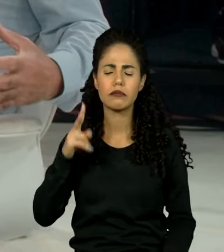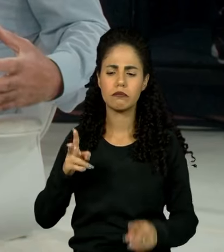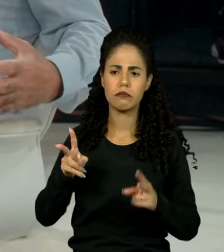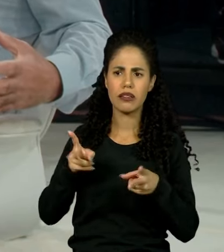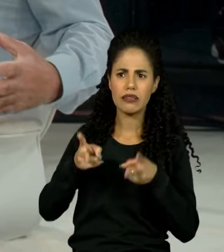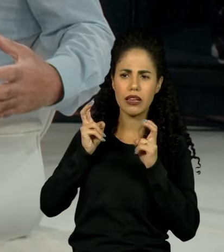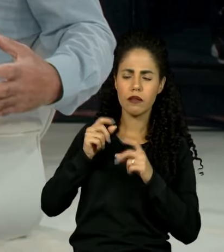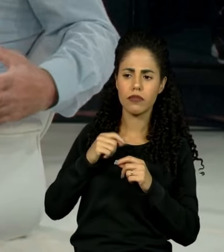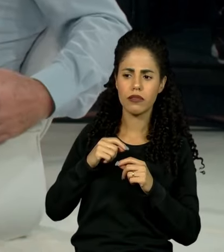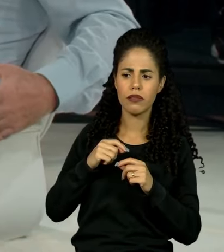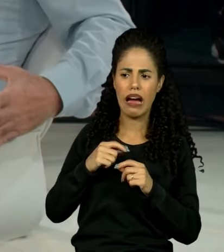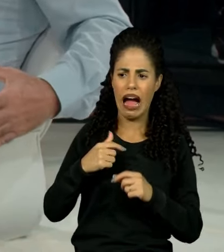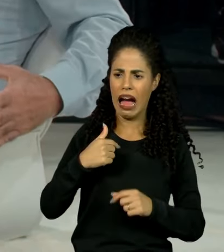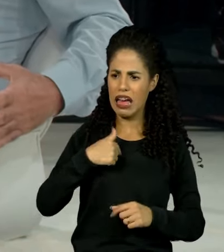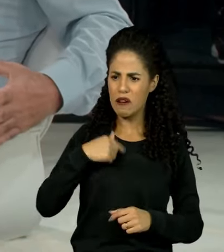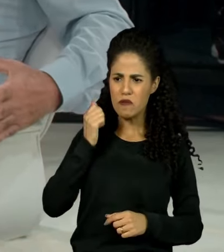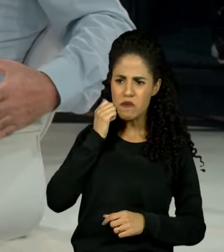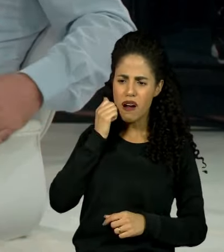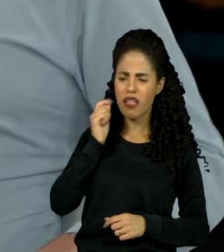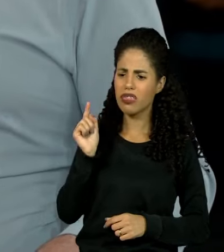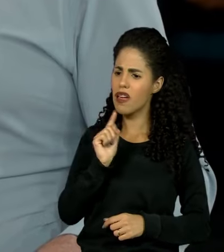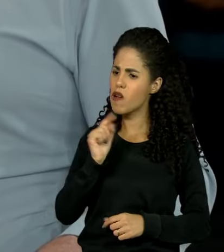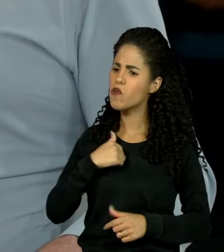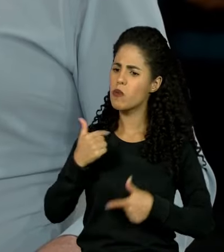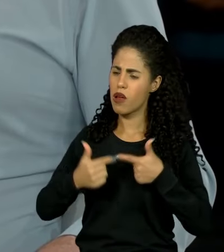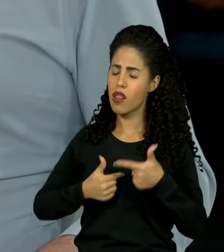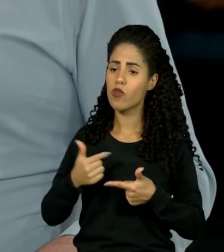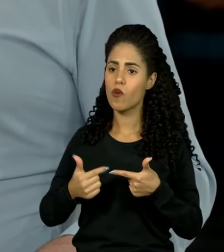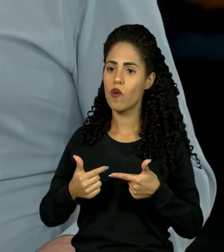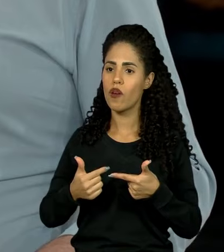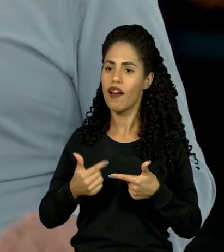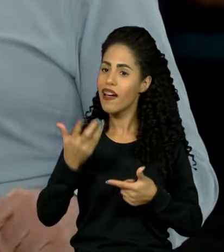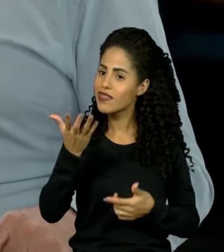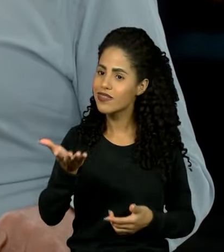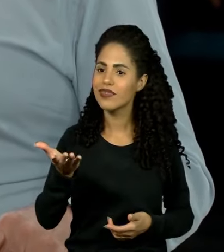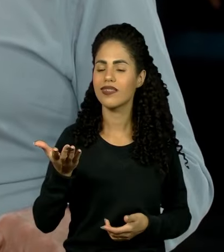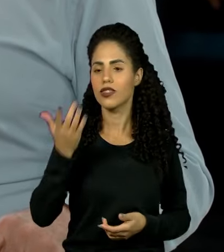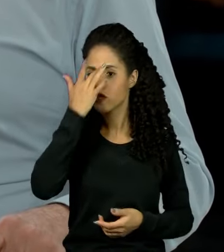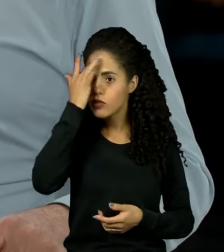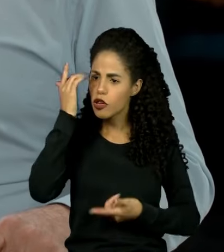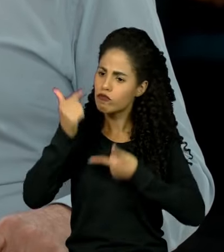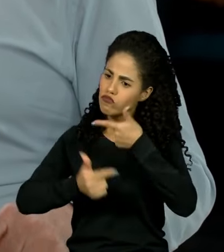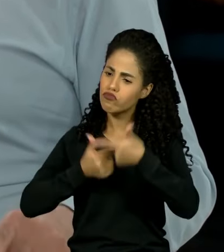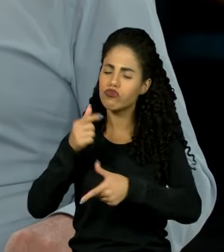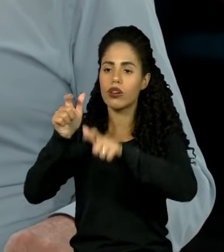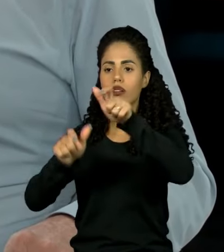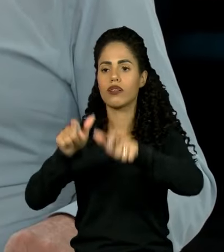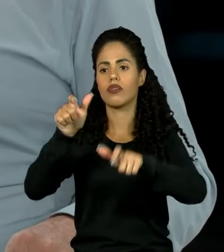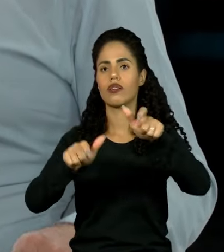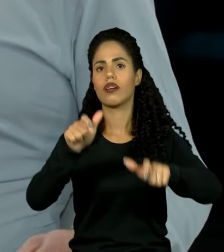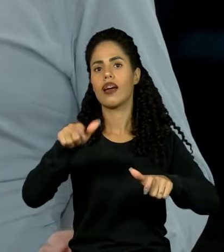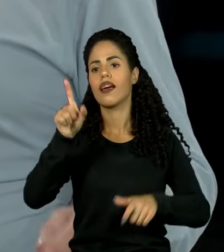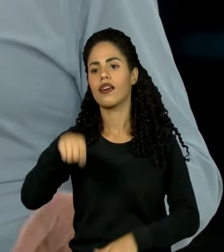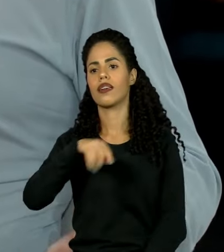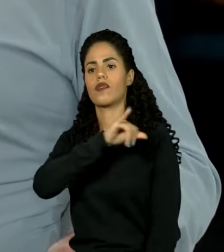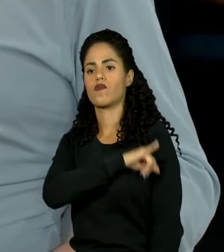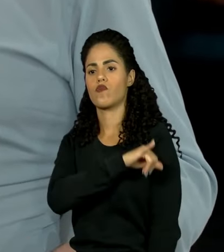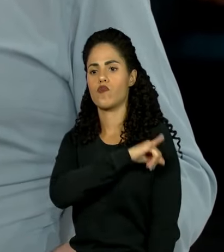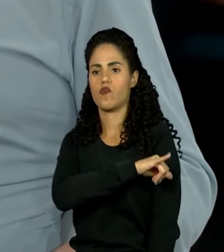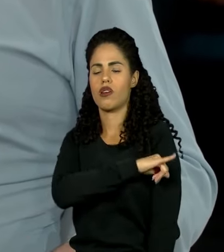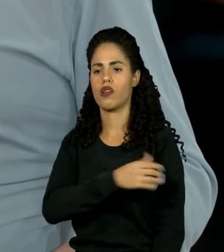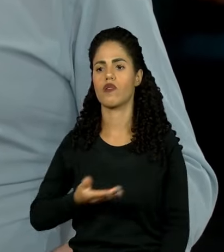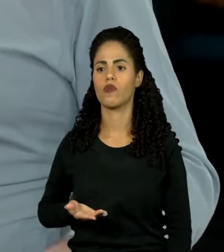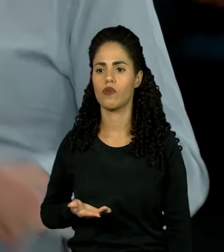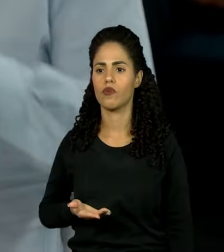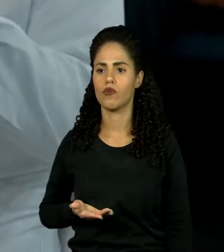elas ouvem isso né Deve doer muito sabe e e e essas pessoas que são o Rio de Janeiro essas pessoas que